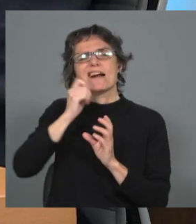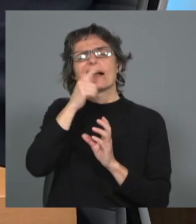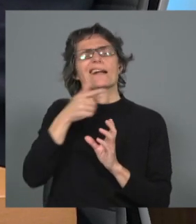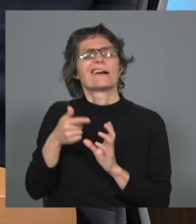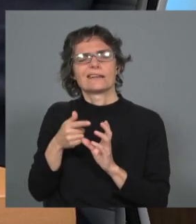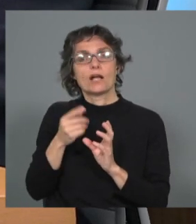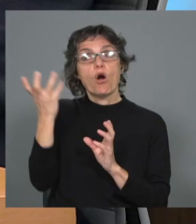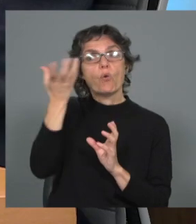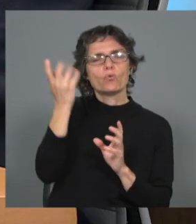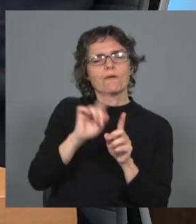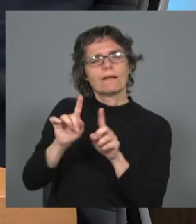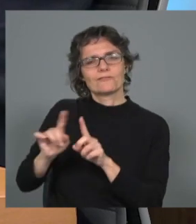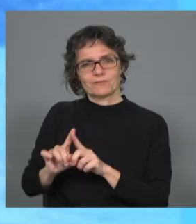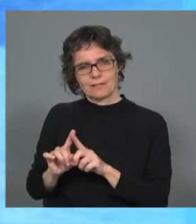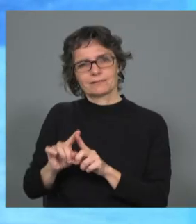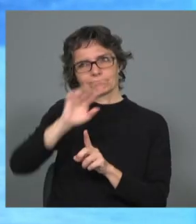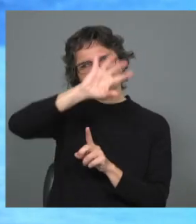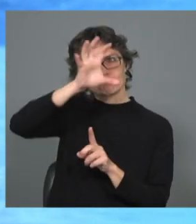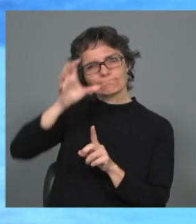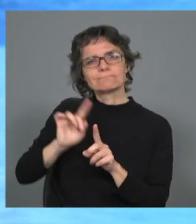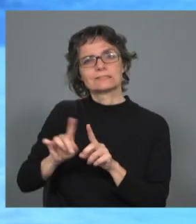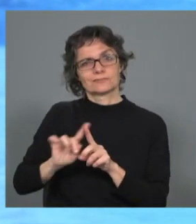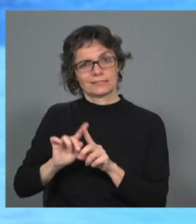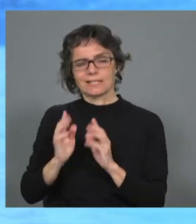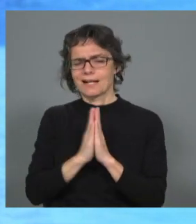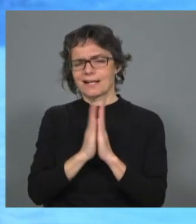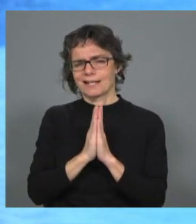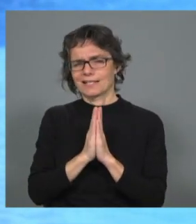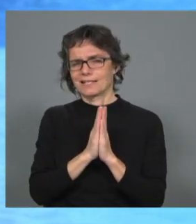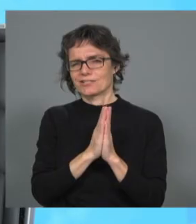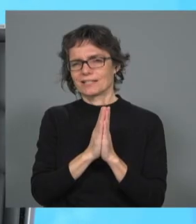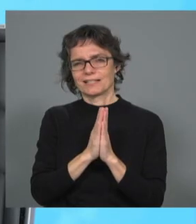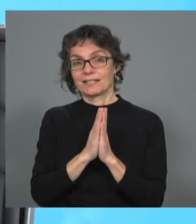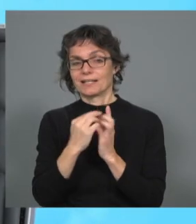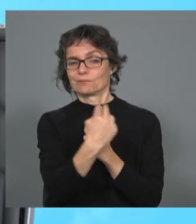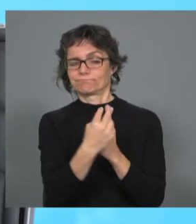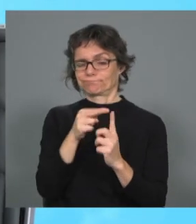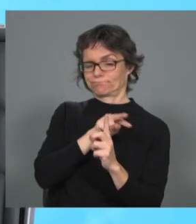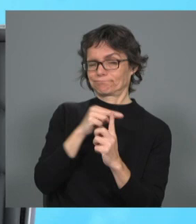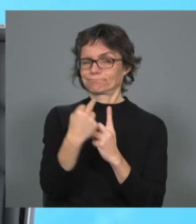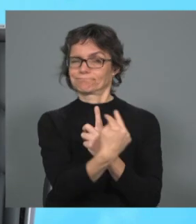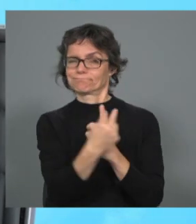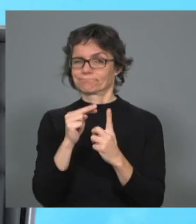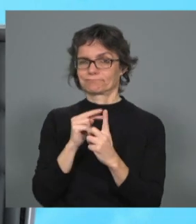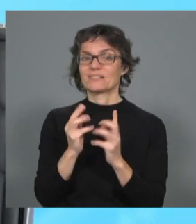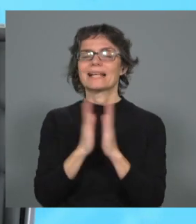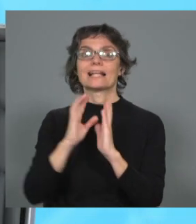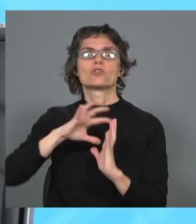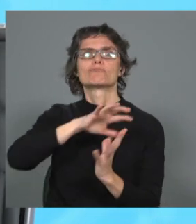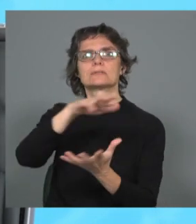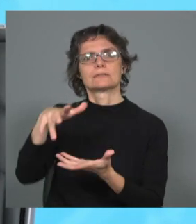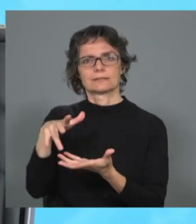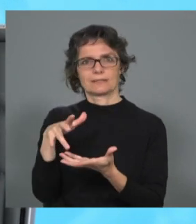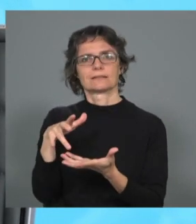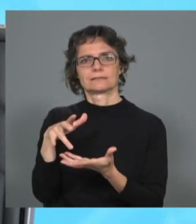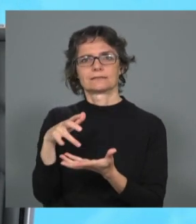com culturas muito diferentes, enfim. Isto não é uma solução, não há soluções muito fáceis para a Igreja Universal, não é? E por isso é que as